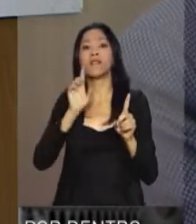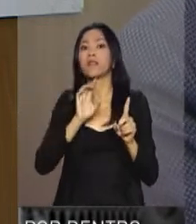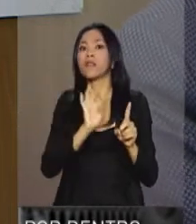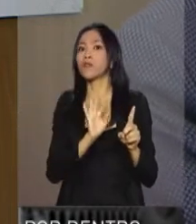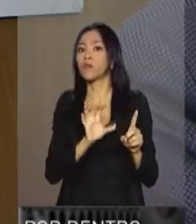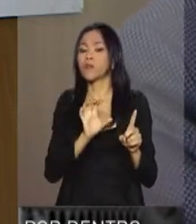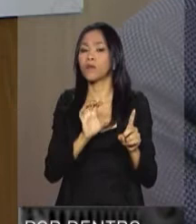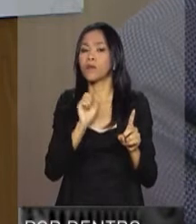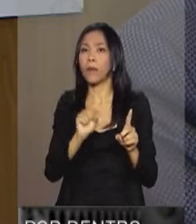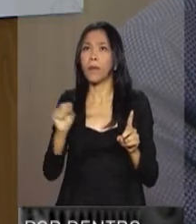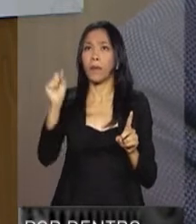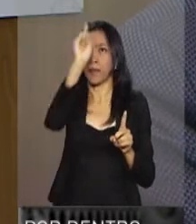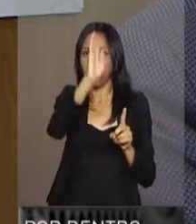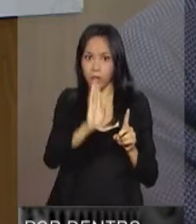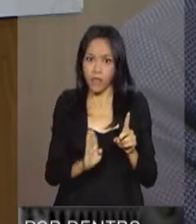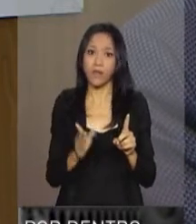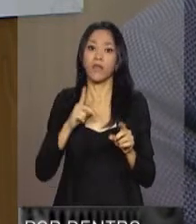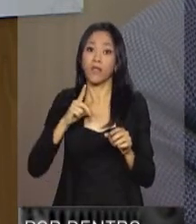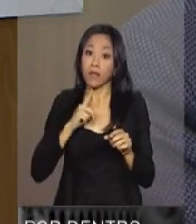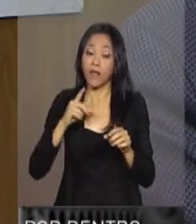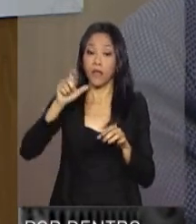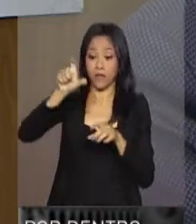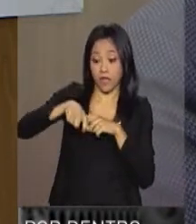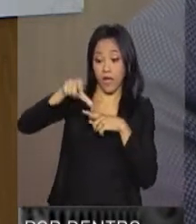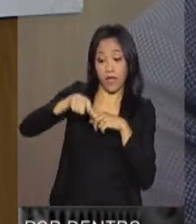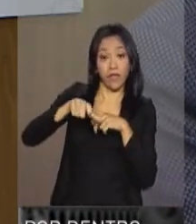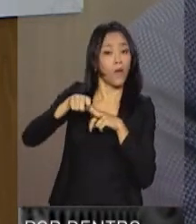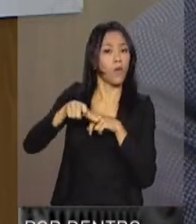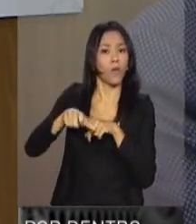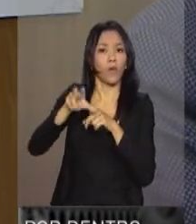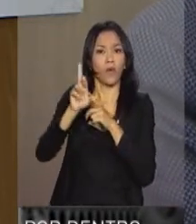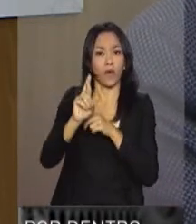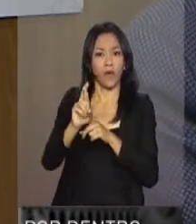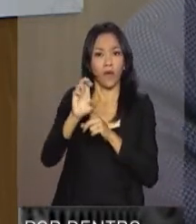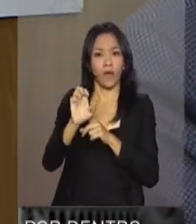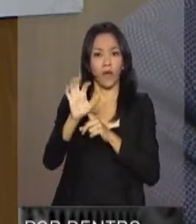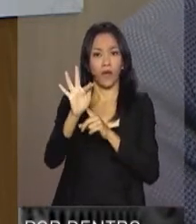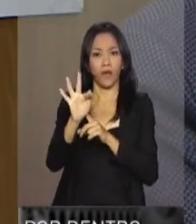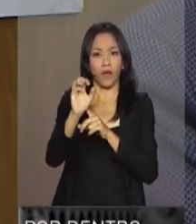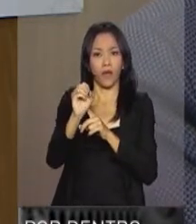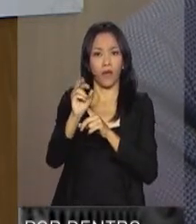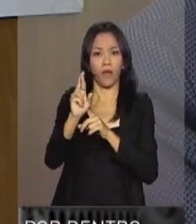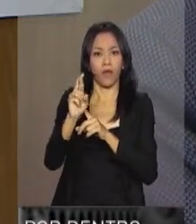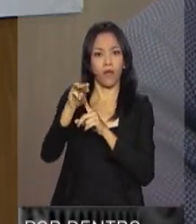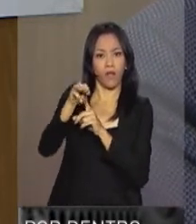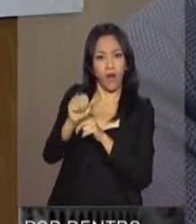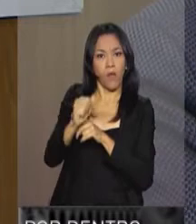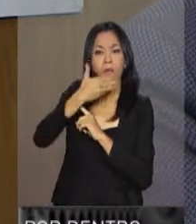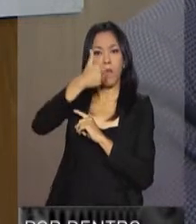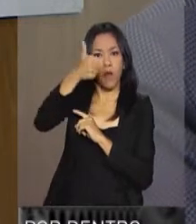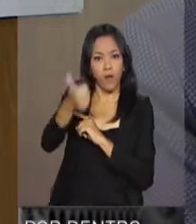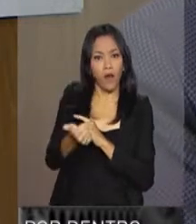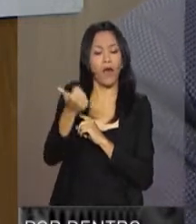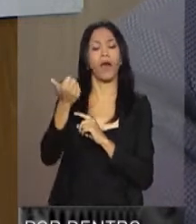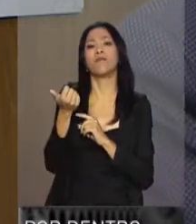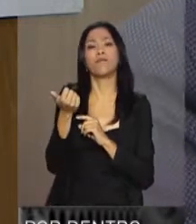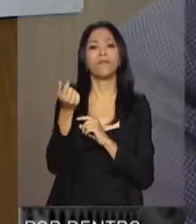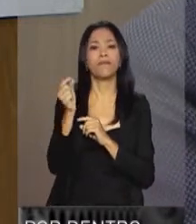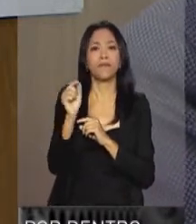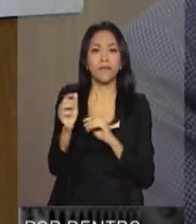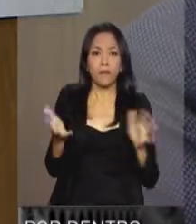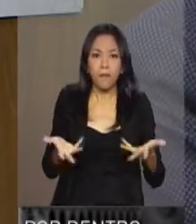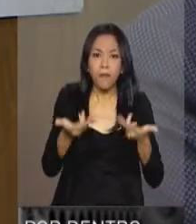com apoio do cartão reforma do ministério das cidades do governo federal à condição de melhorar qualificar é promover melhorias